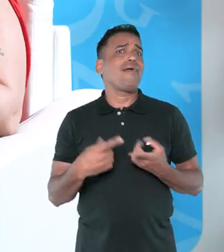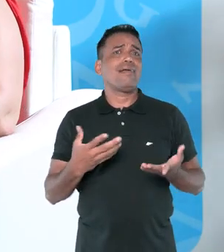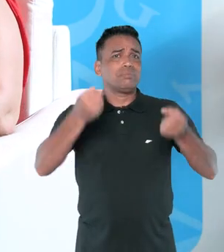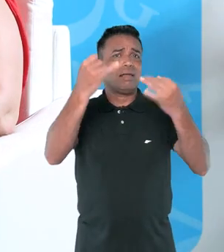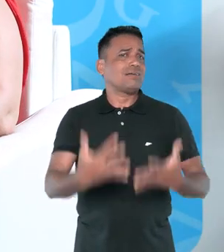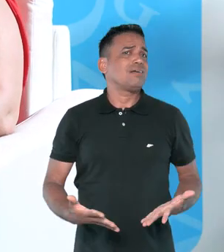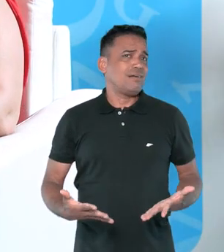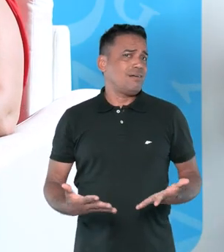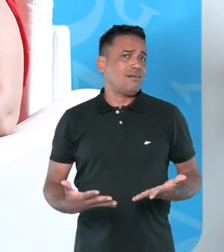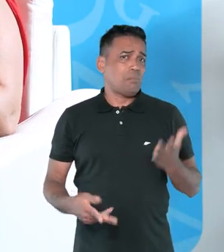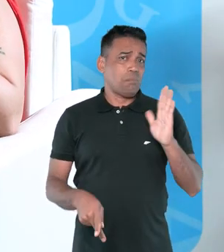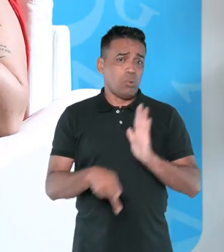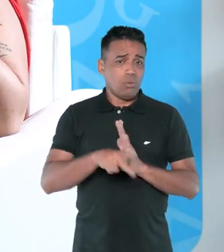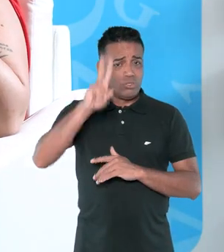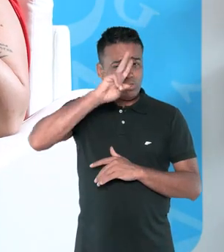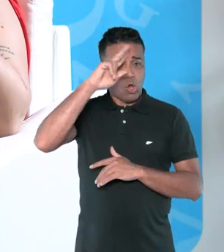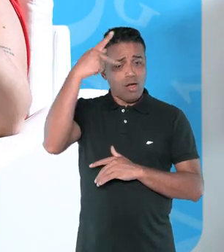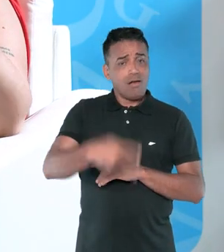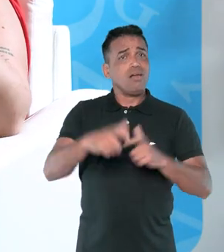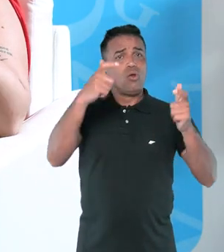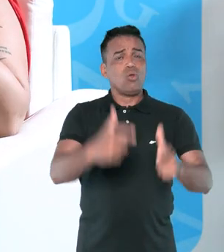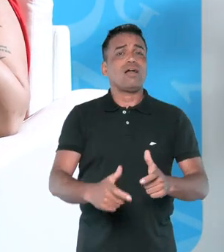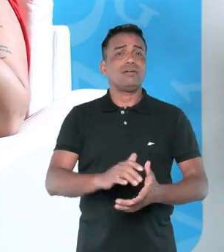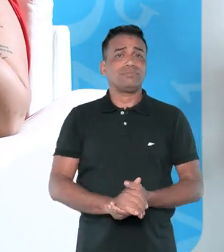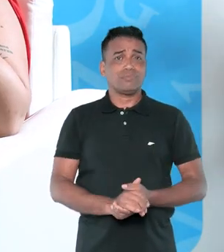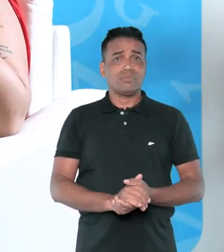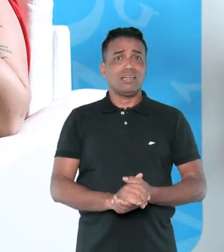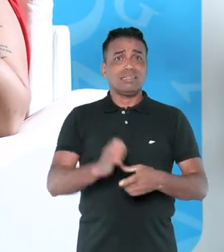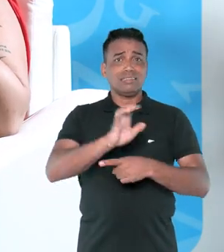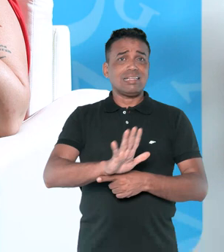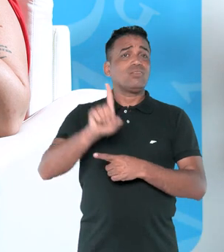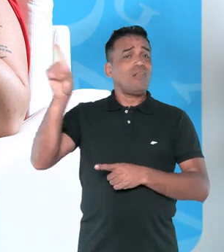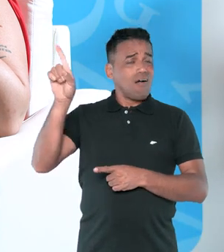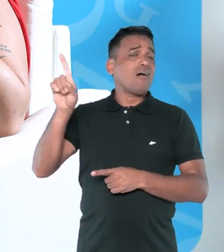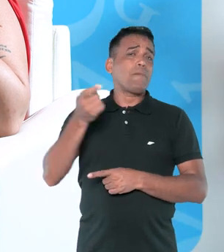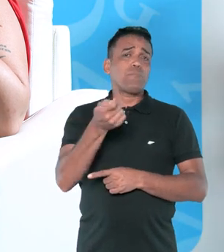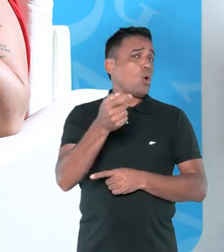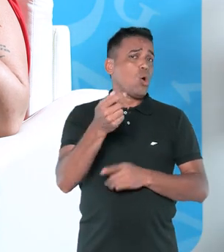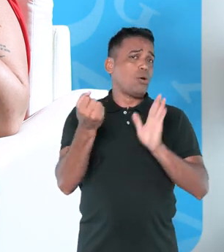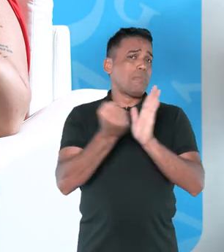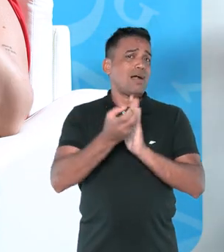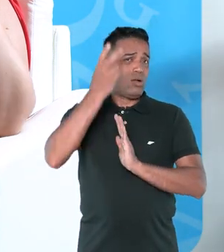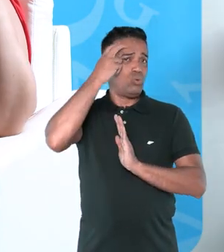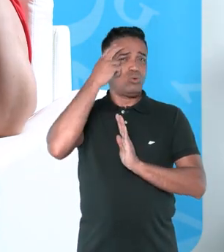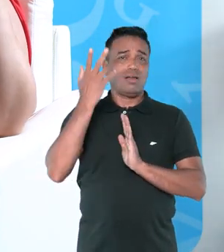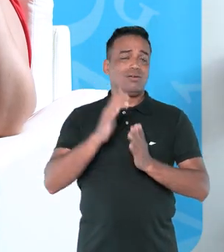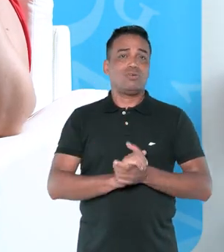histórico que conta um pouco do lugar. Fortaleza é uma cidade que tem pouca coisa preservada. Eu fui